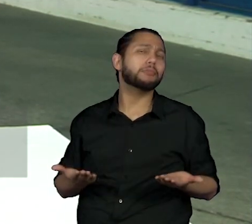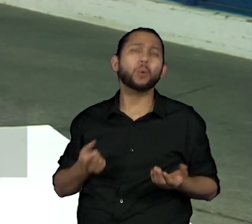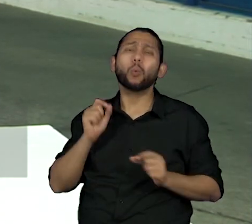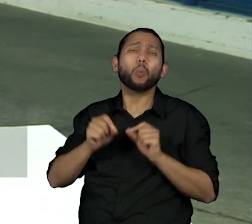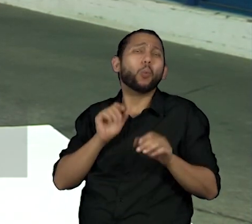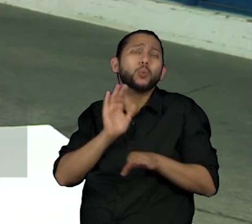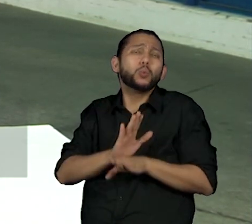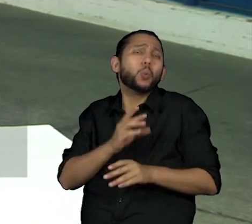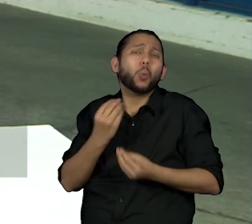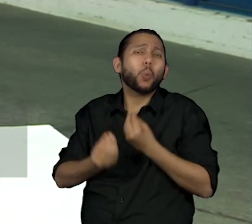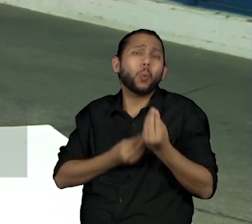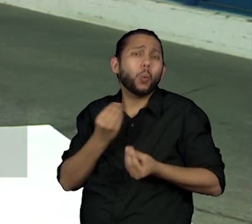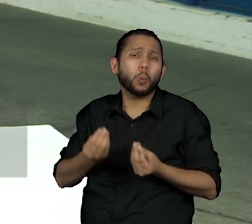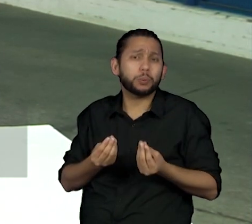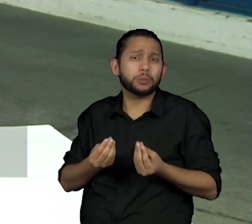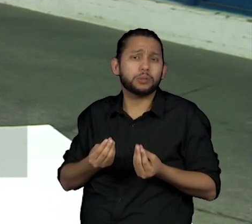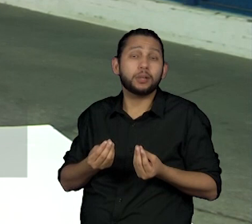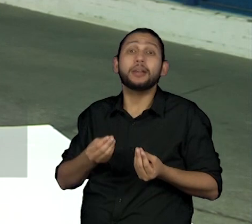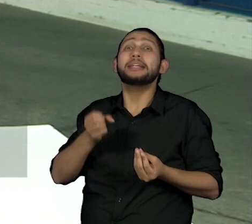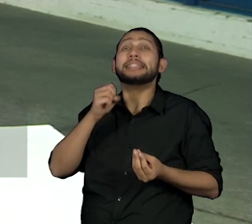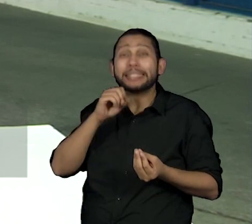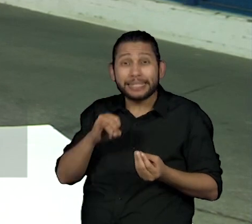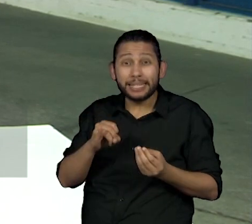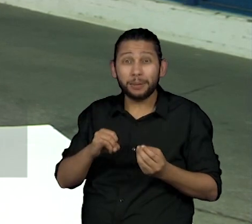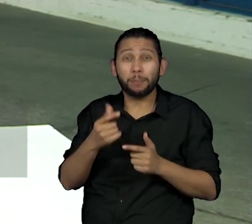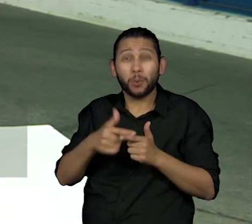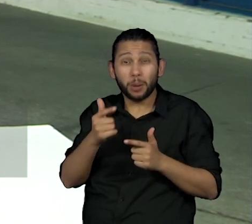a provocar ainda mais